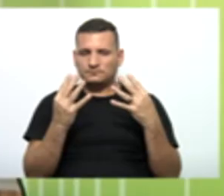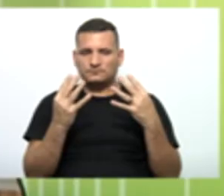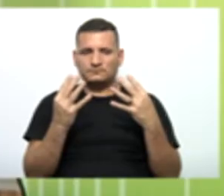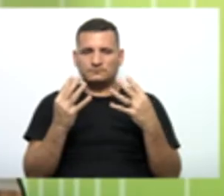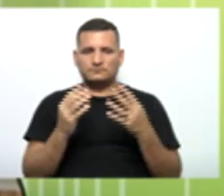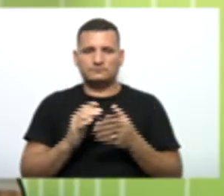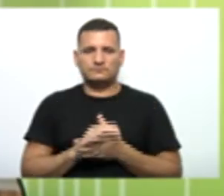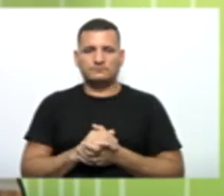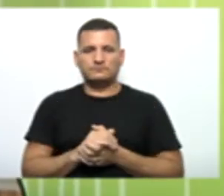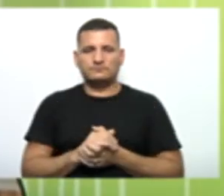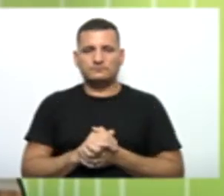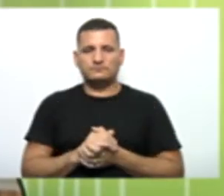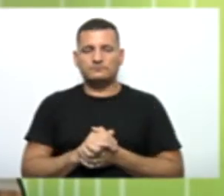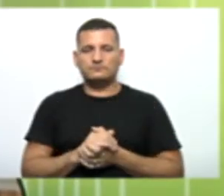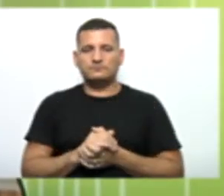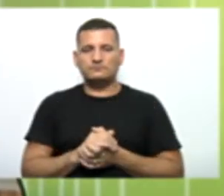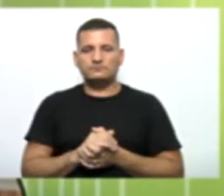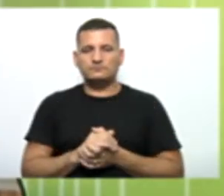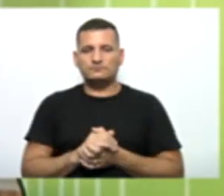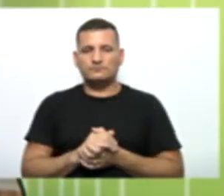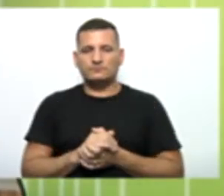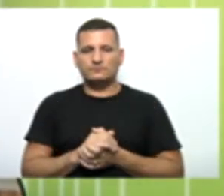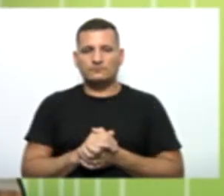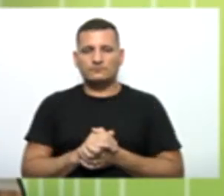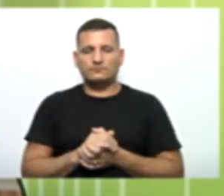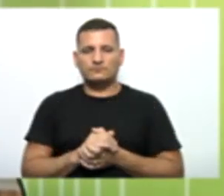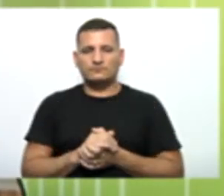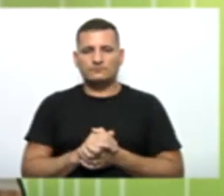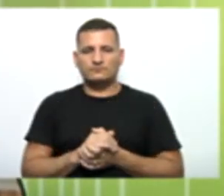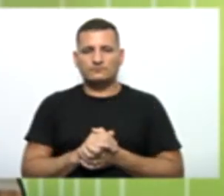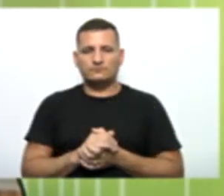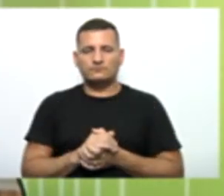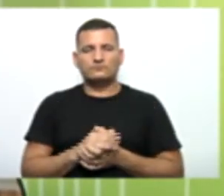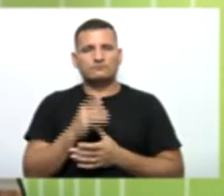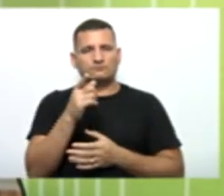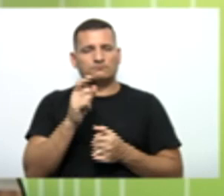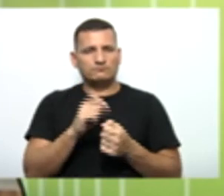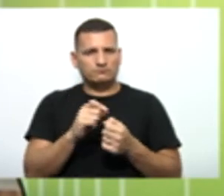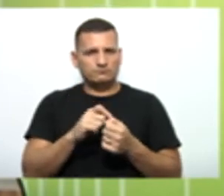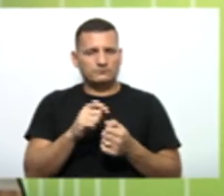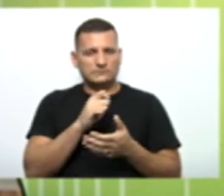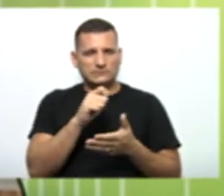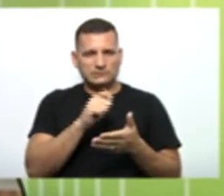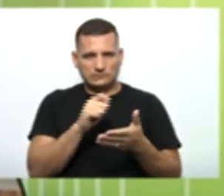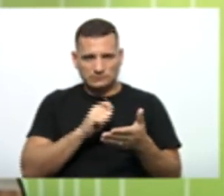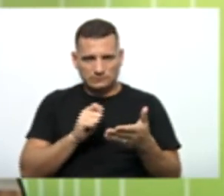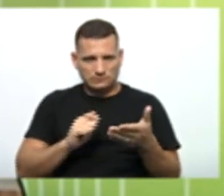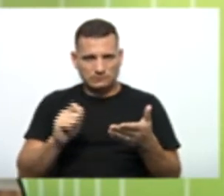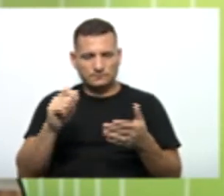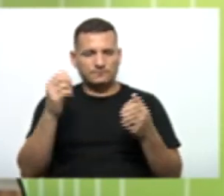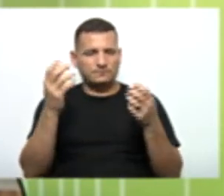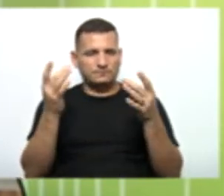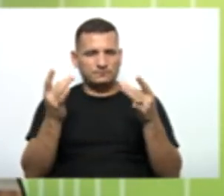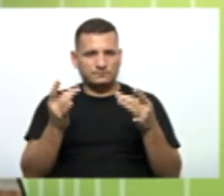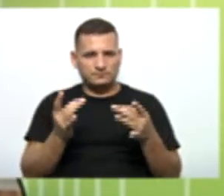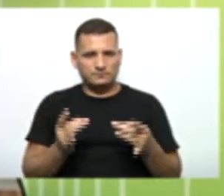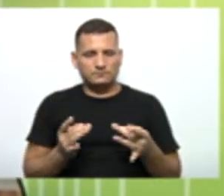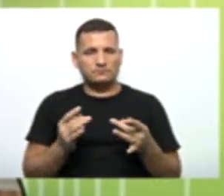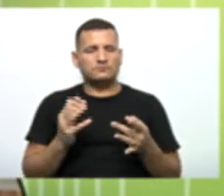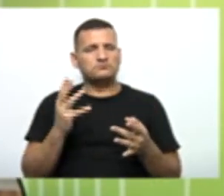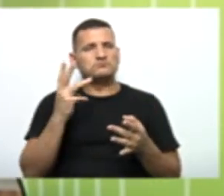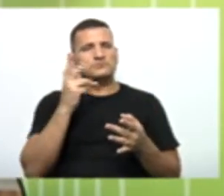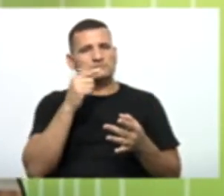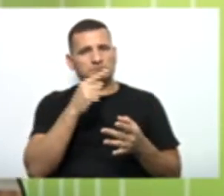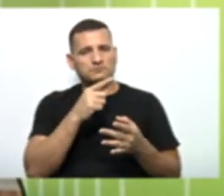ó. Muitos falaram assim, poxa, Luiz, como que você fez na mão isso daí? Tão detalhado, tão ficou bonito,